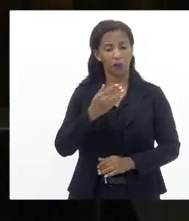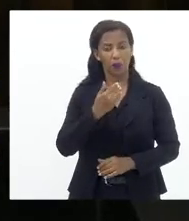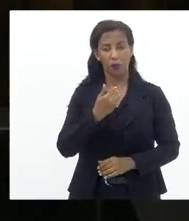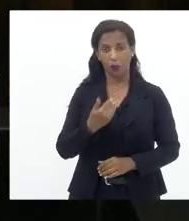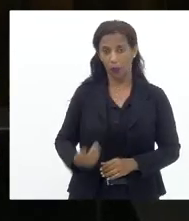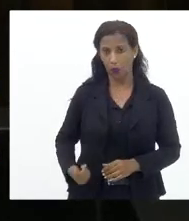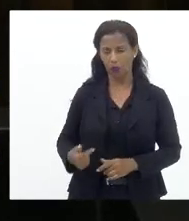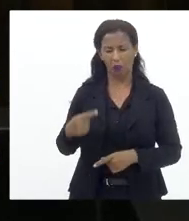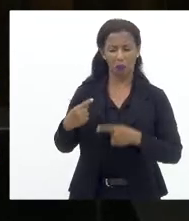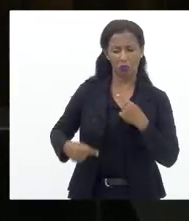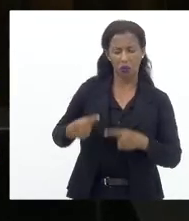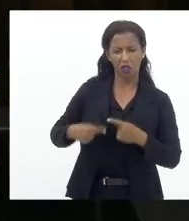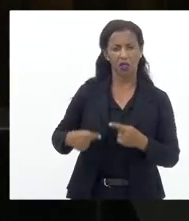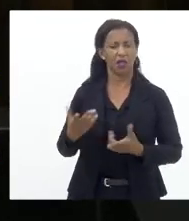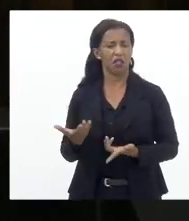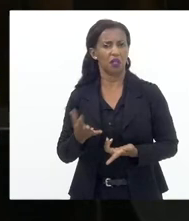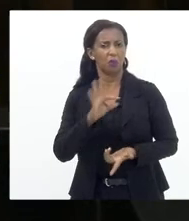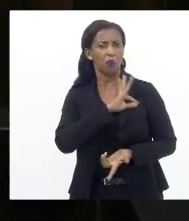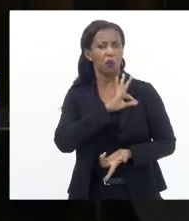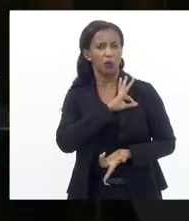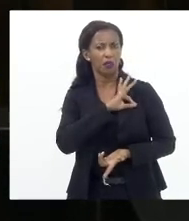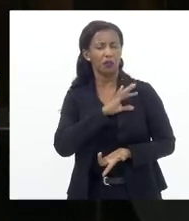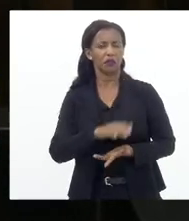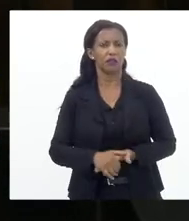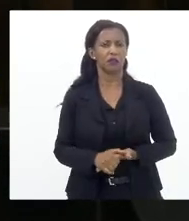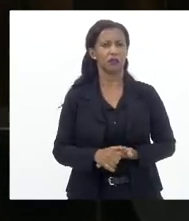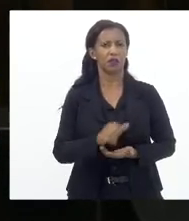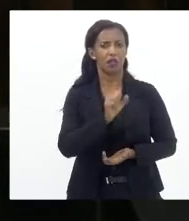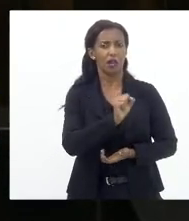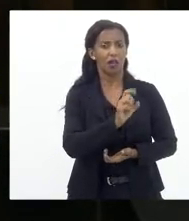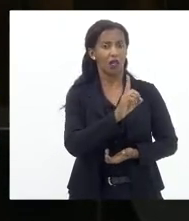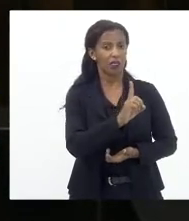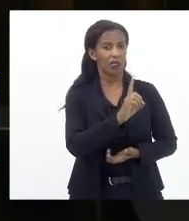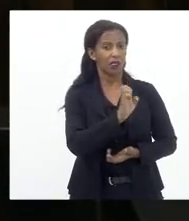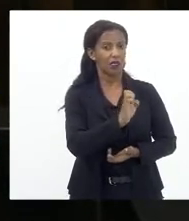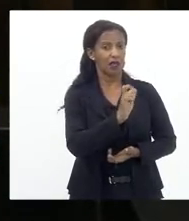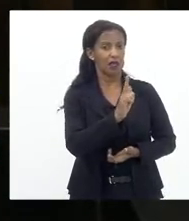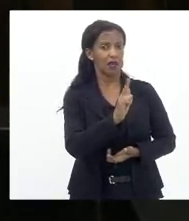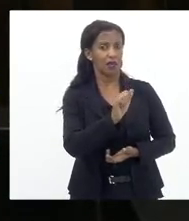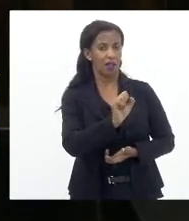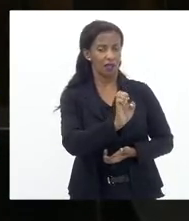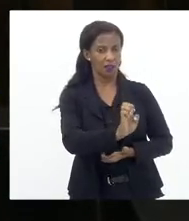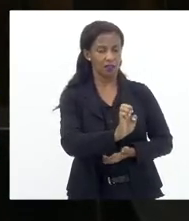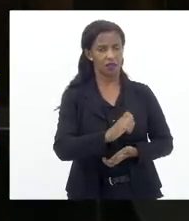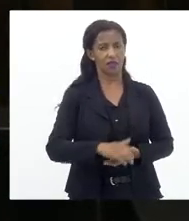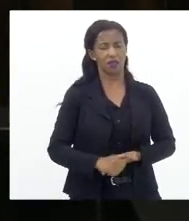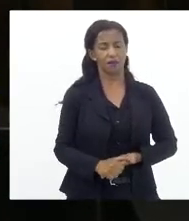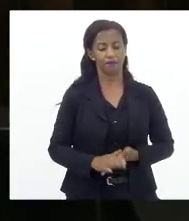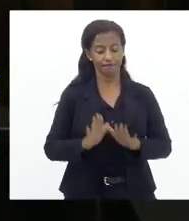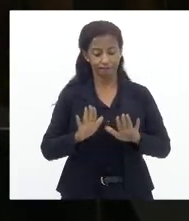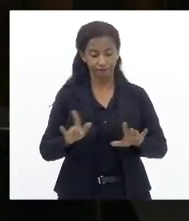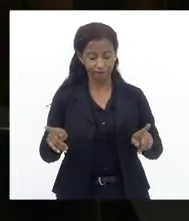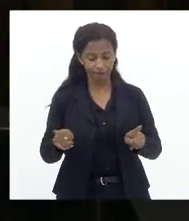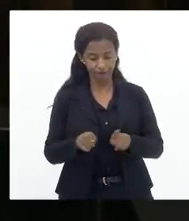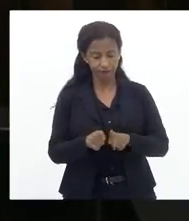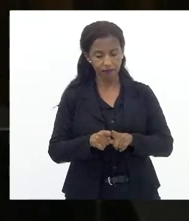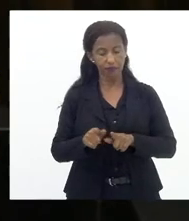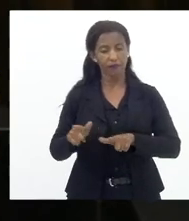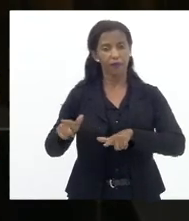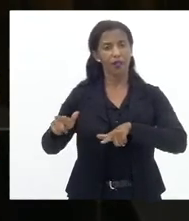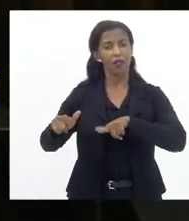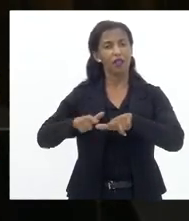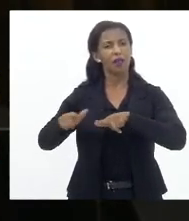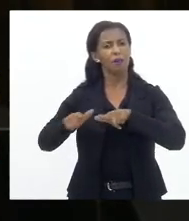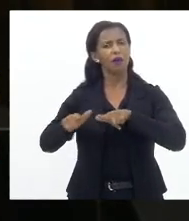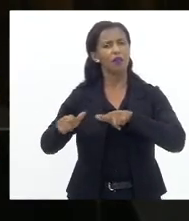Janeiro quais sejam as polícias servidores do degase que você lesse tem tanta estima e apreço mas também aqueles servidores